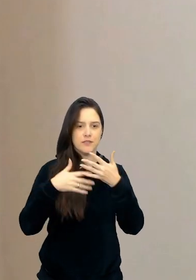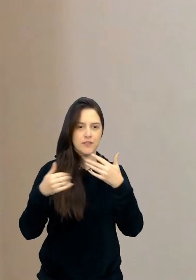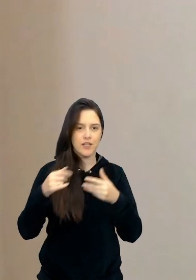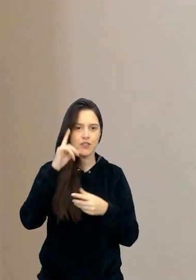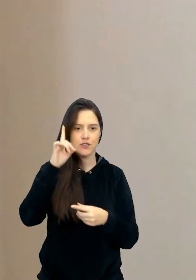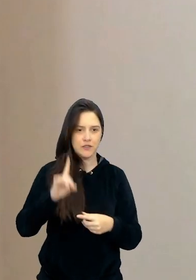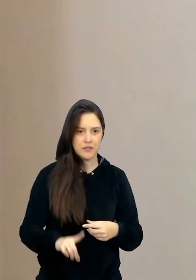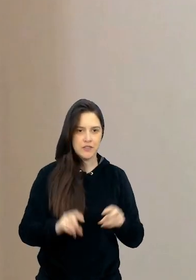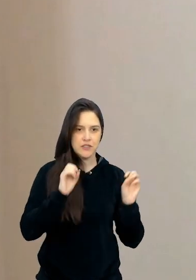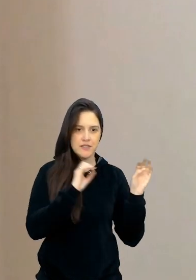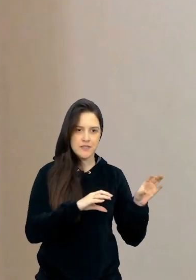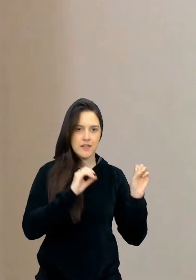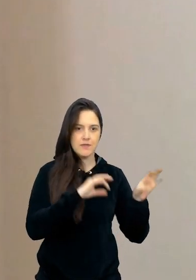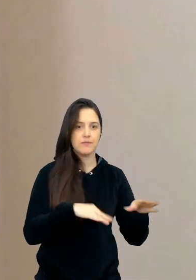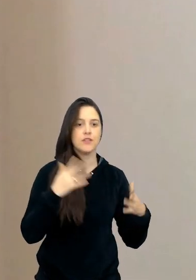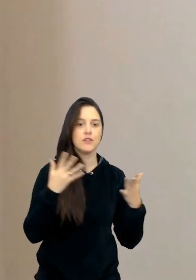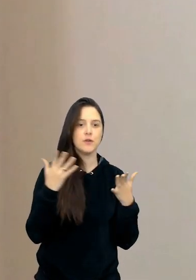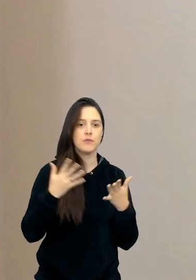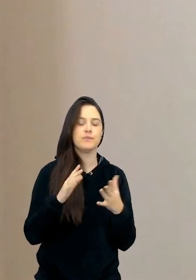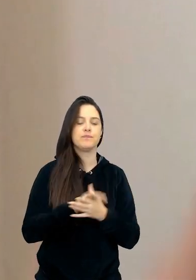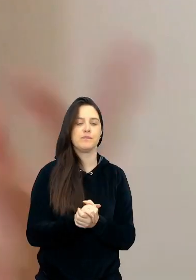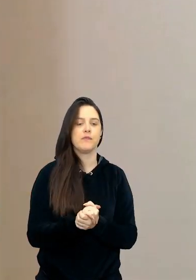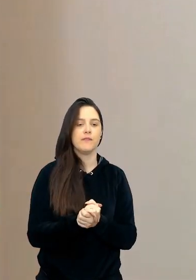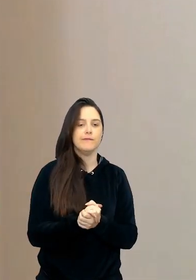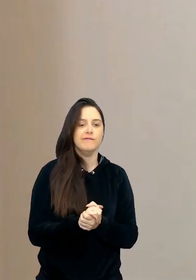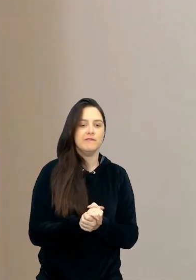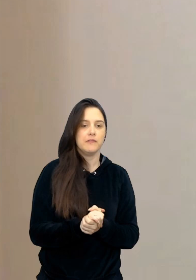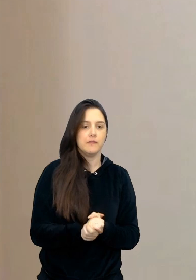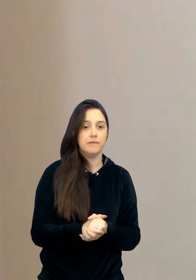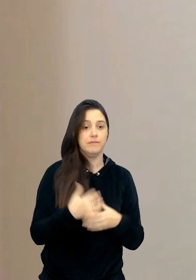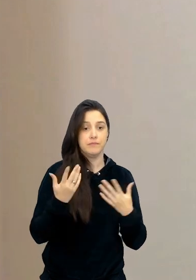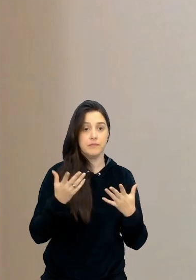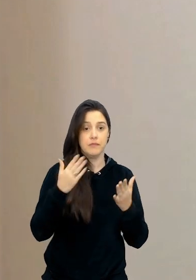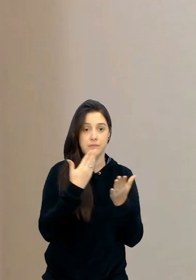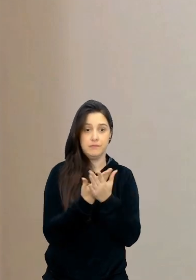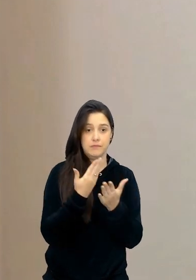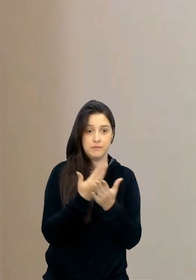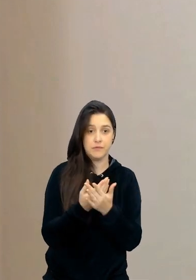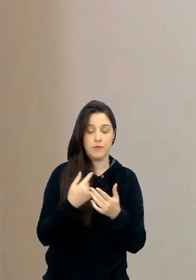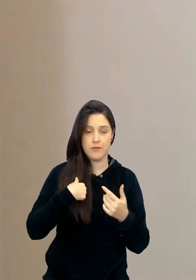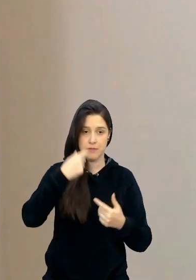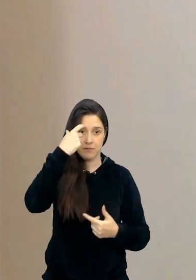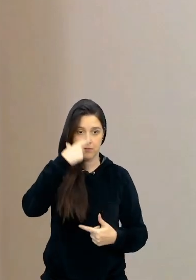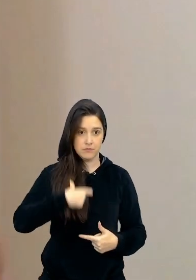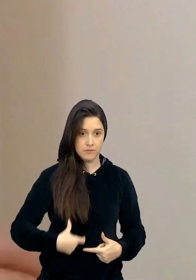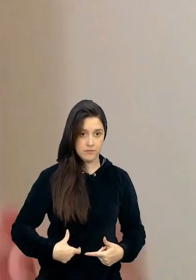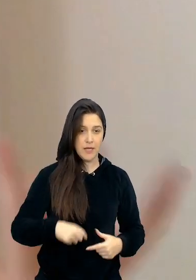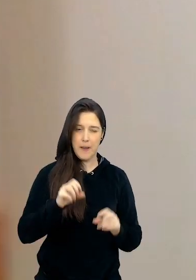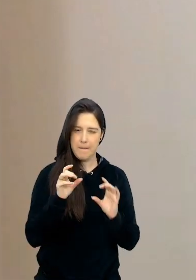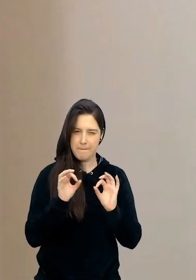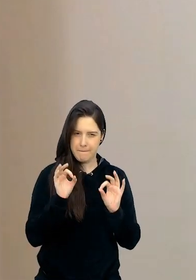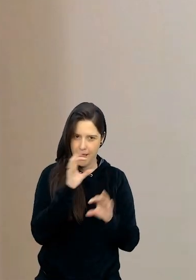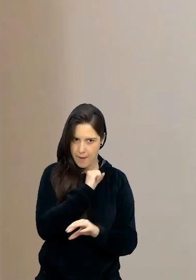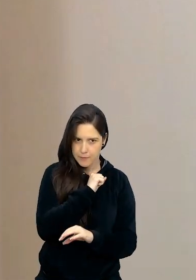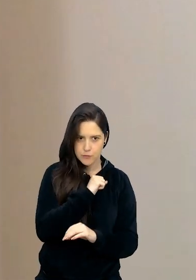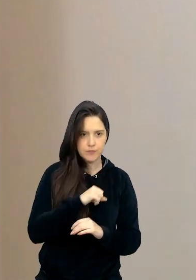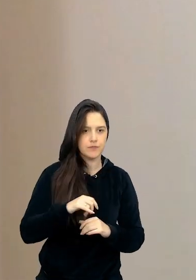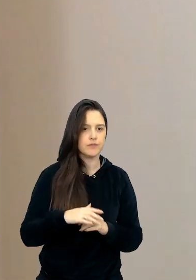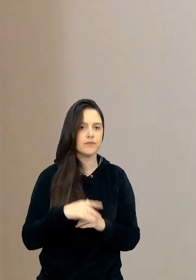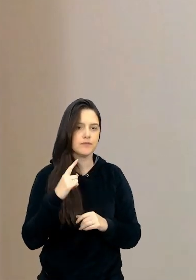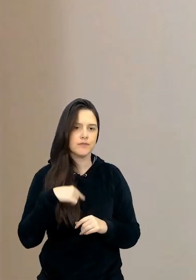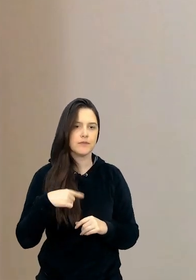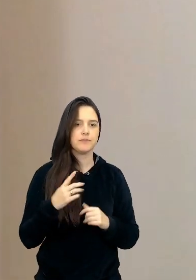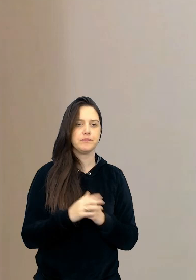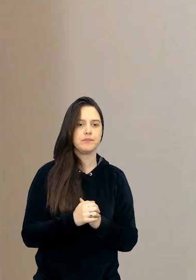de Ensino Campinas Leste. Farei uma autodescrição breve aqui. Eu sou descendente